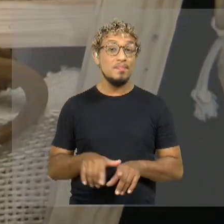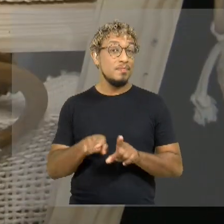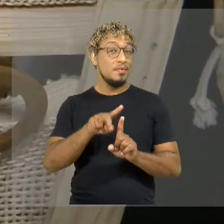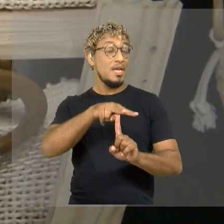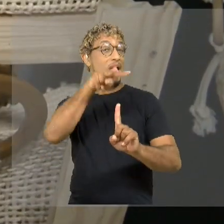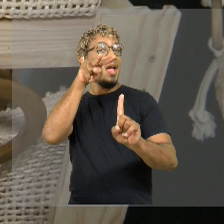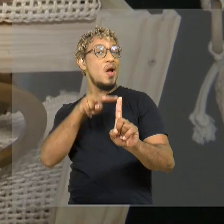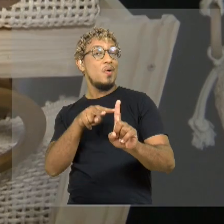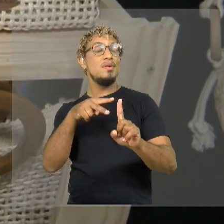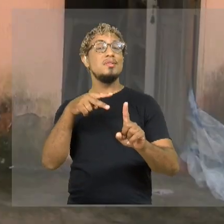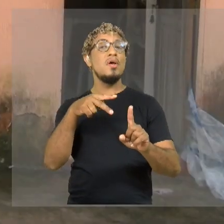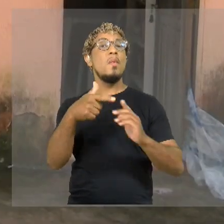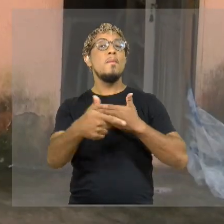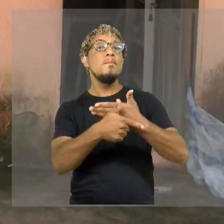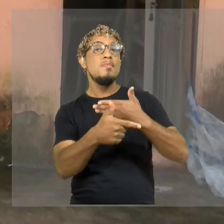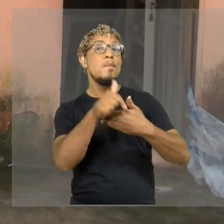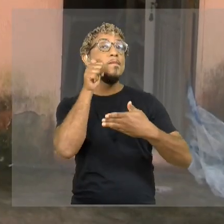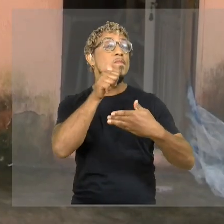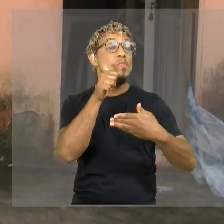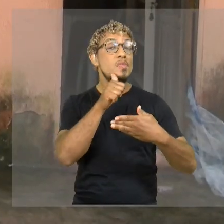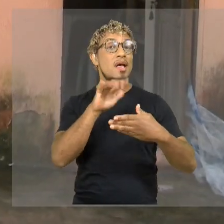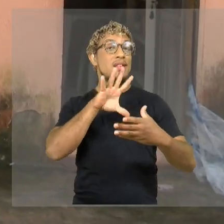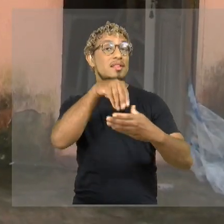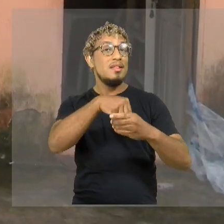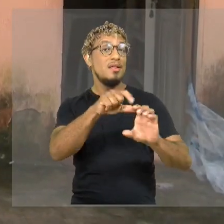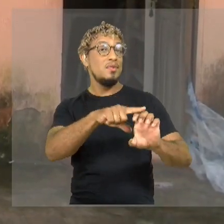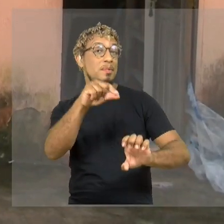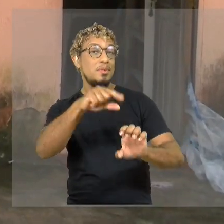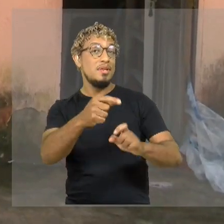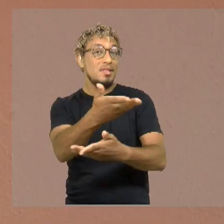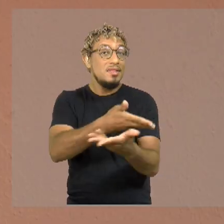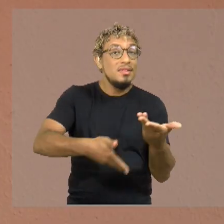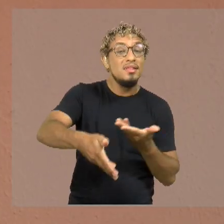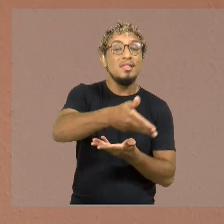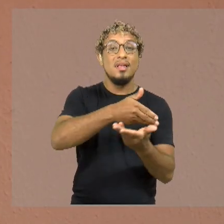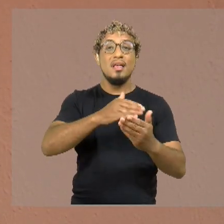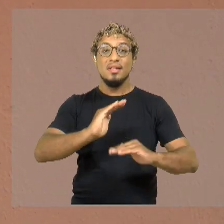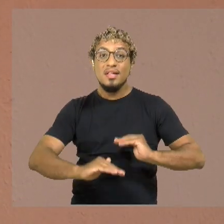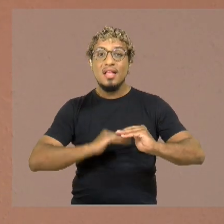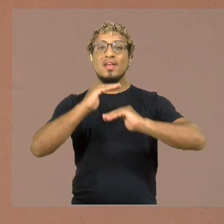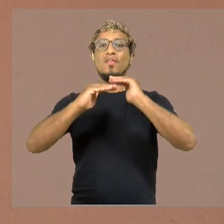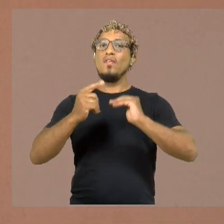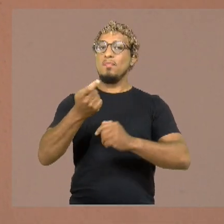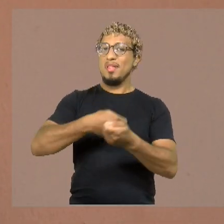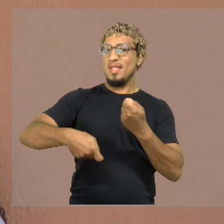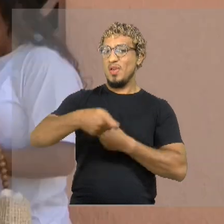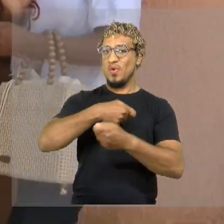no empreendedorismo e no desenvolvimento da economia local.